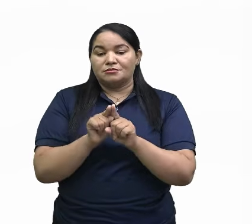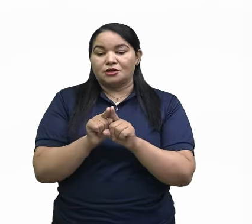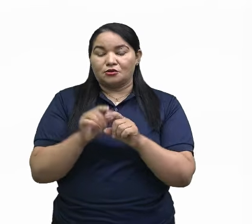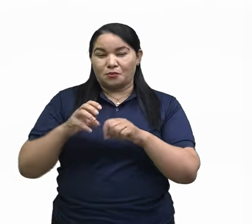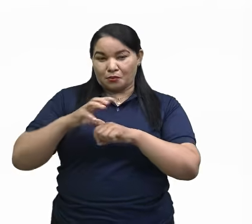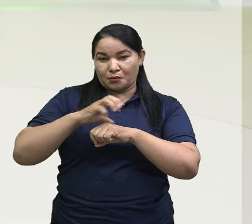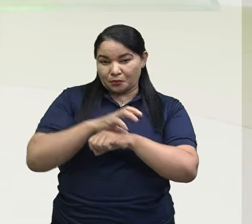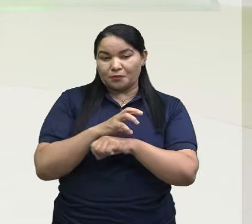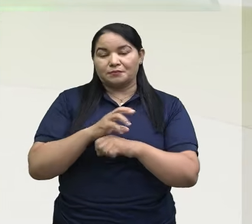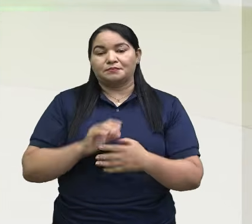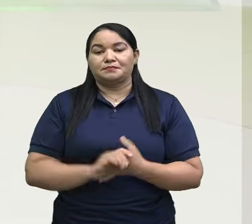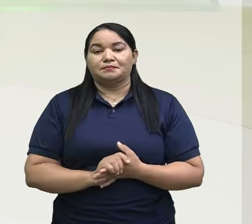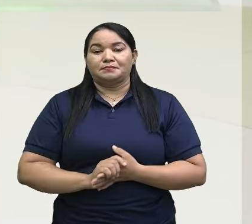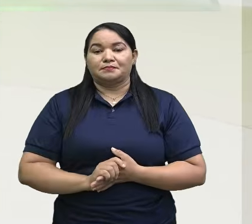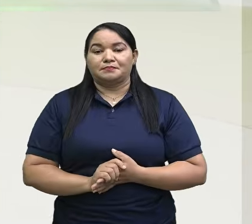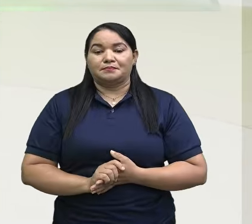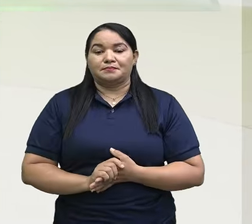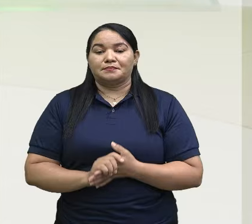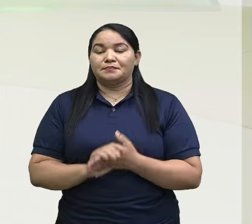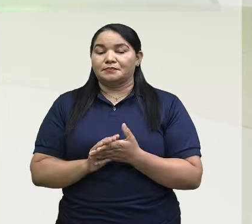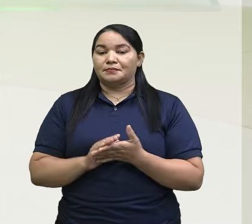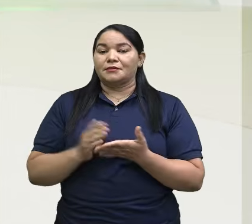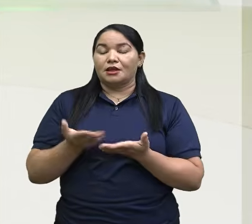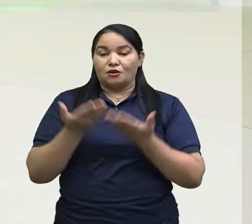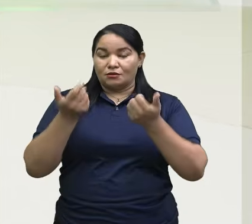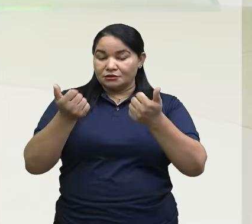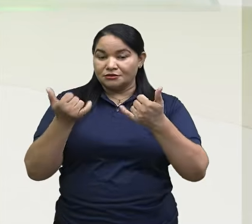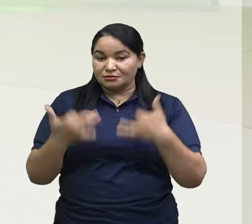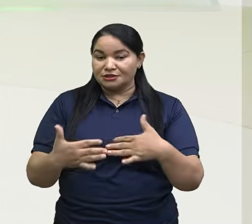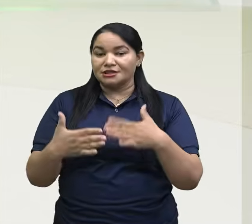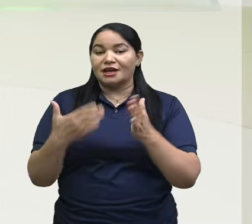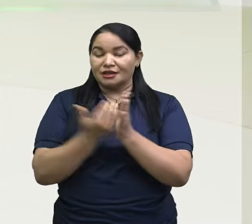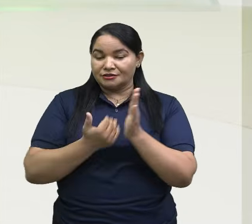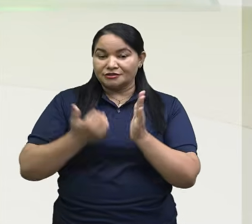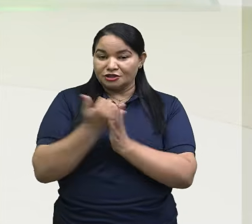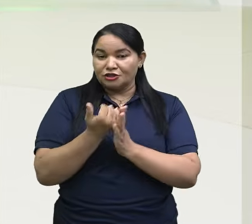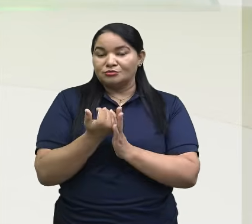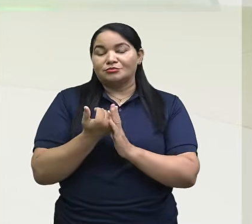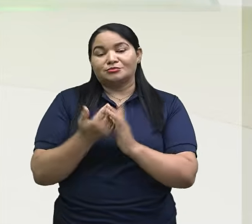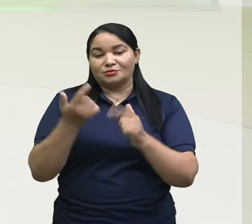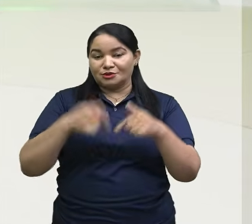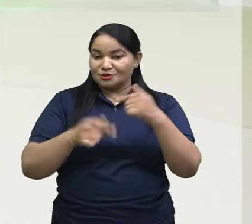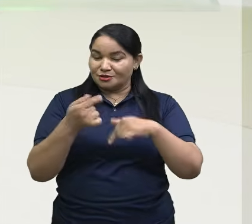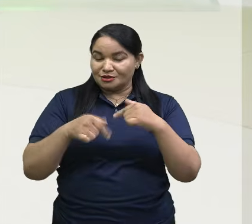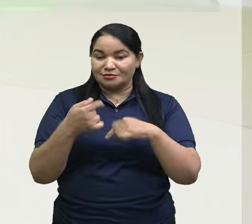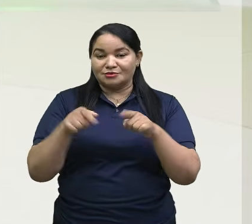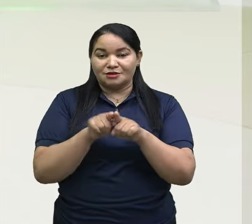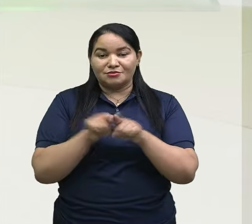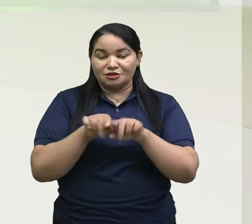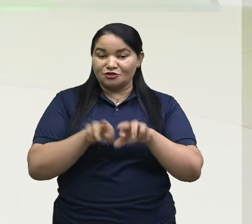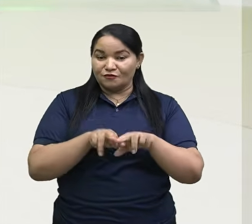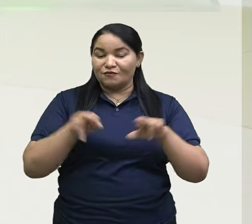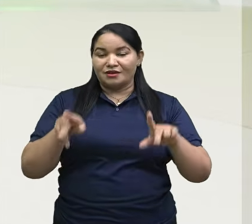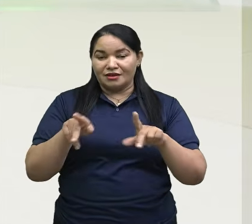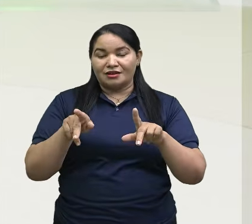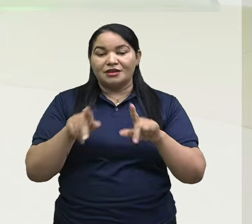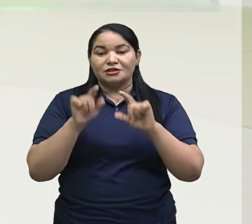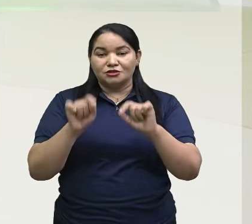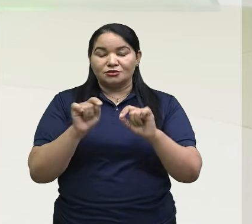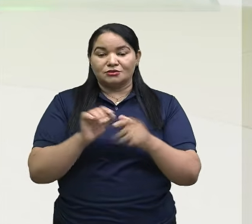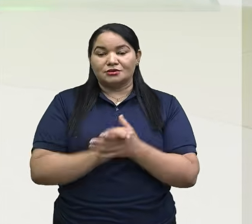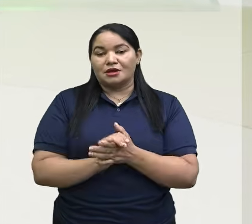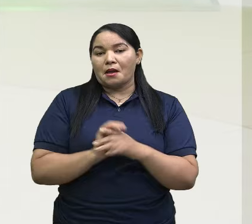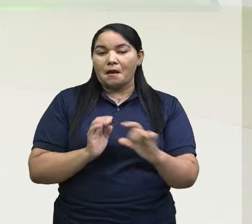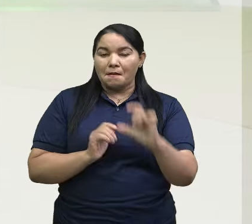corrosão, tá? Então a gente vai aí abordar todos esses conceitos da eletroquímica, principalmente essa diferença entre o que é